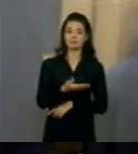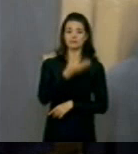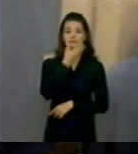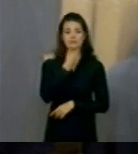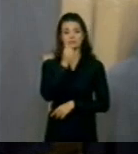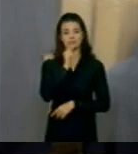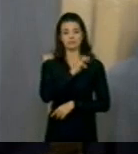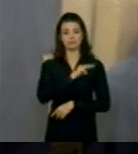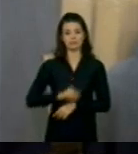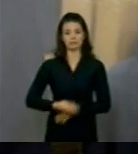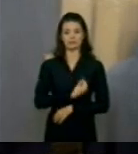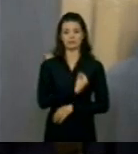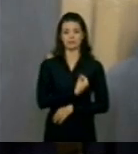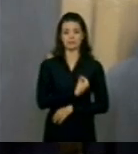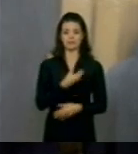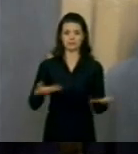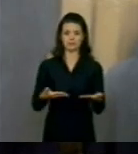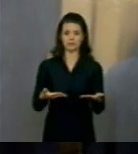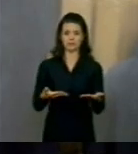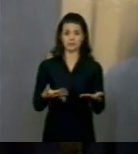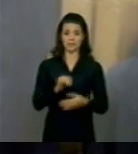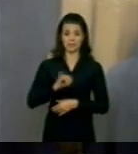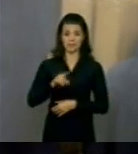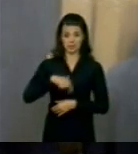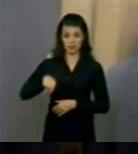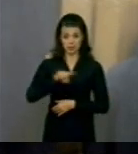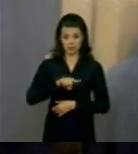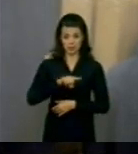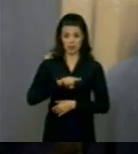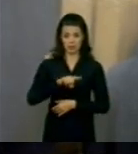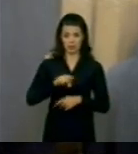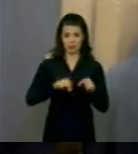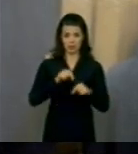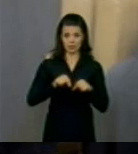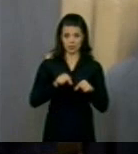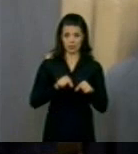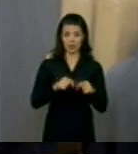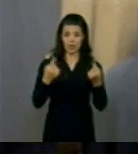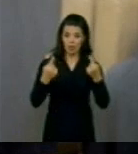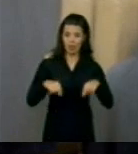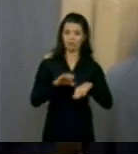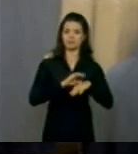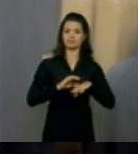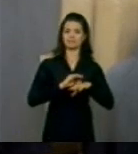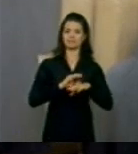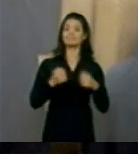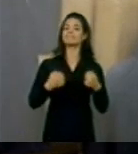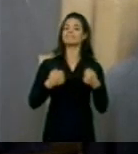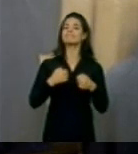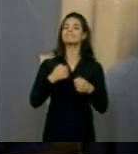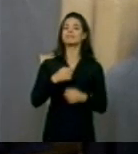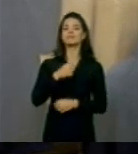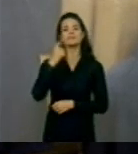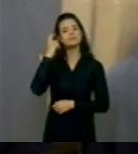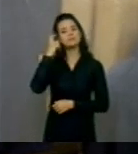ministras, se estamos prestes a demolir tal instituto, é necessário que nós